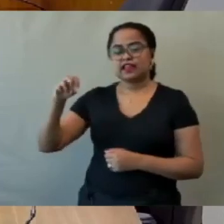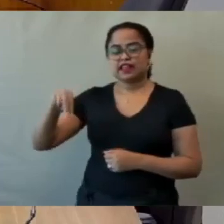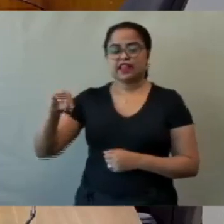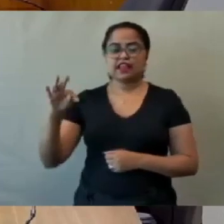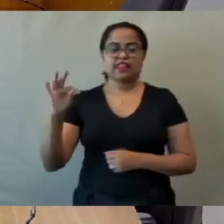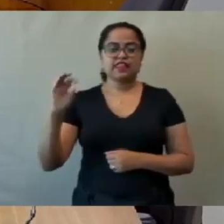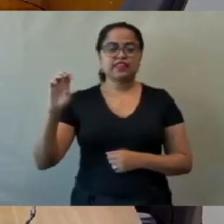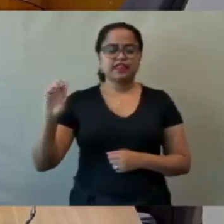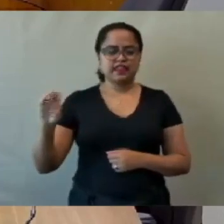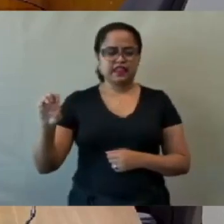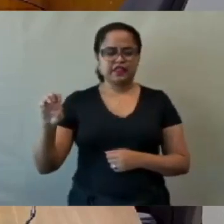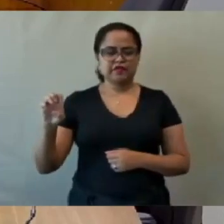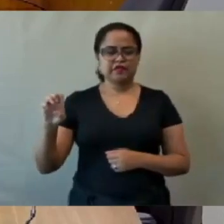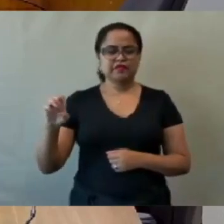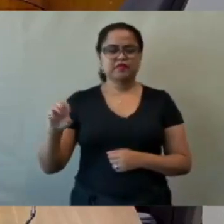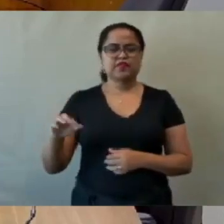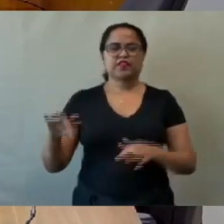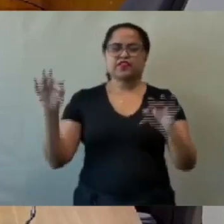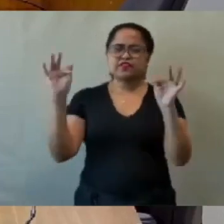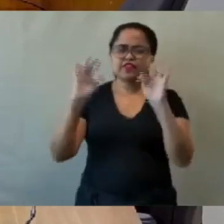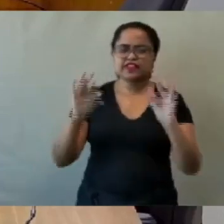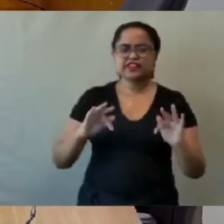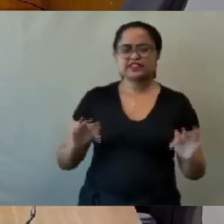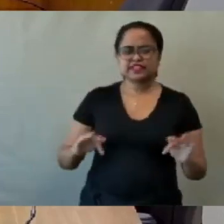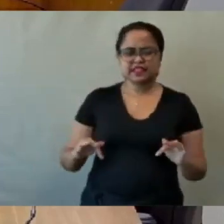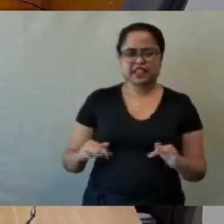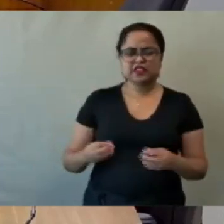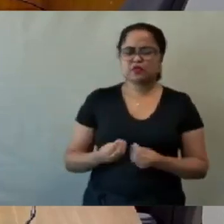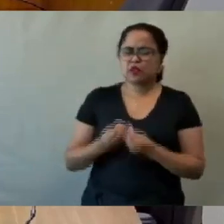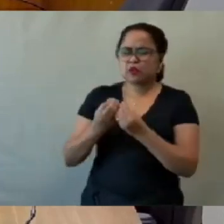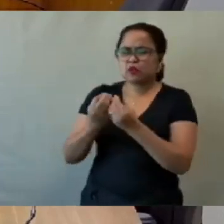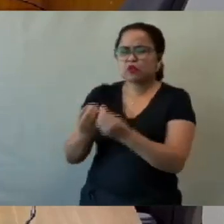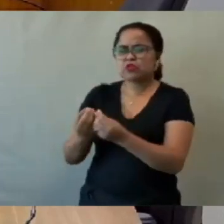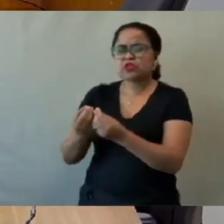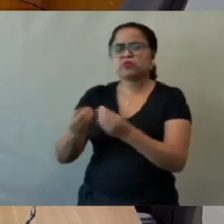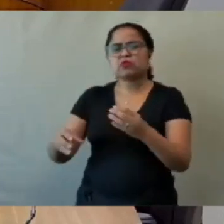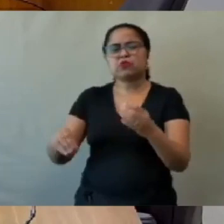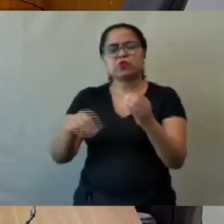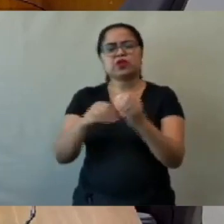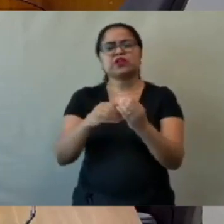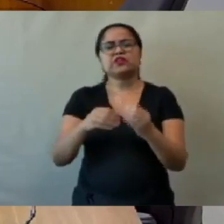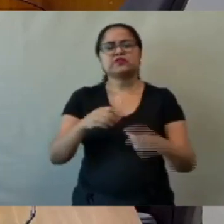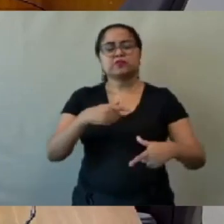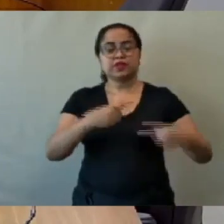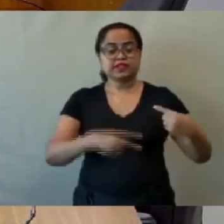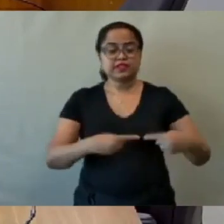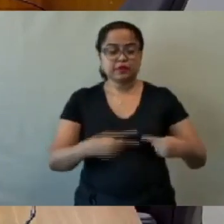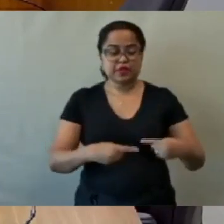poder estar participando e contribuindo com esse debate, né? Eu vou já chamar aqui